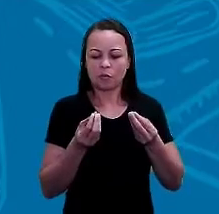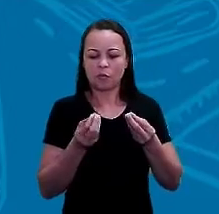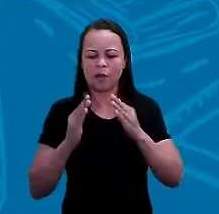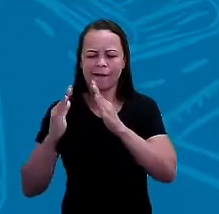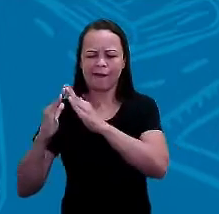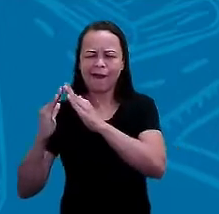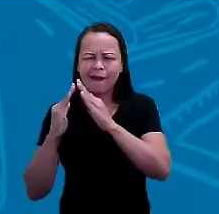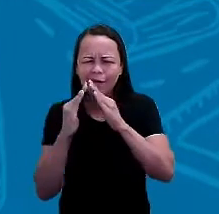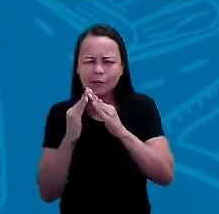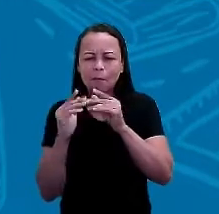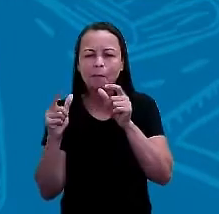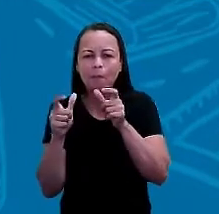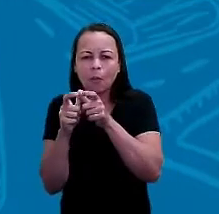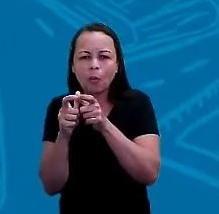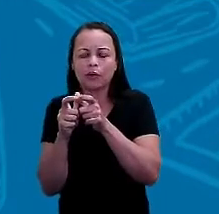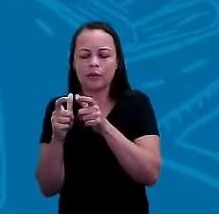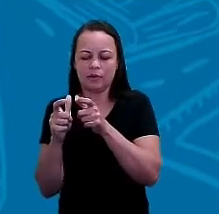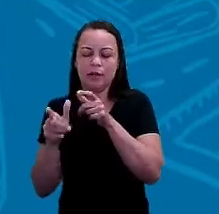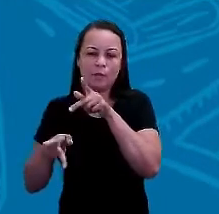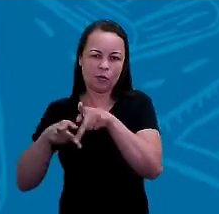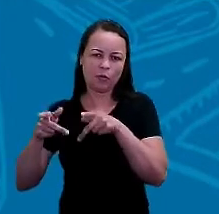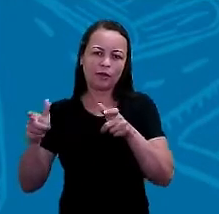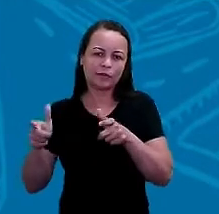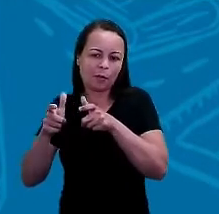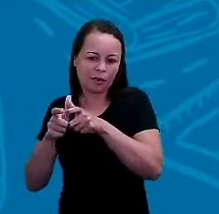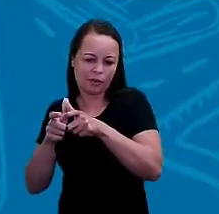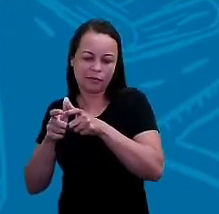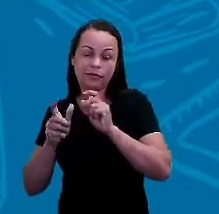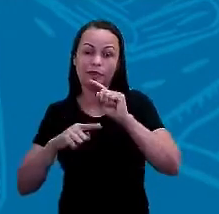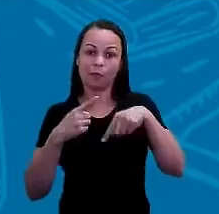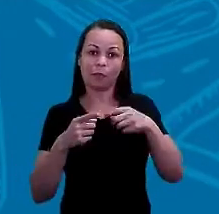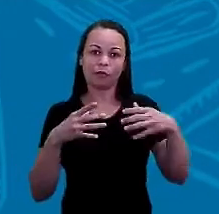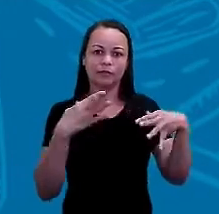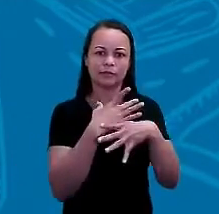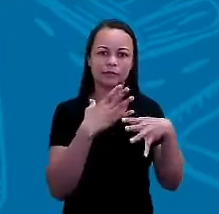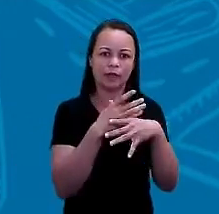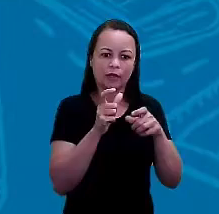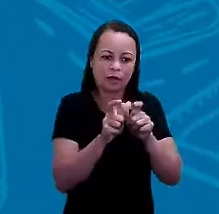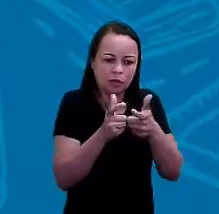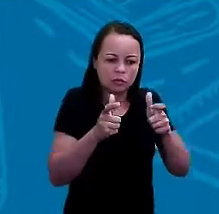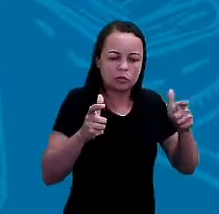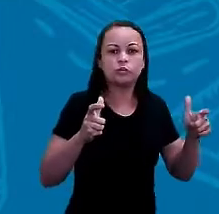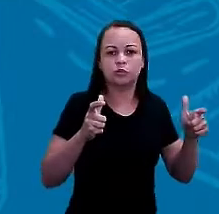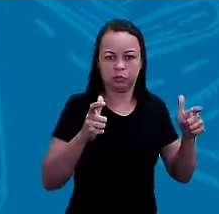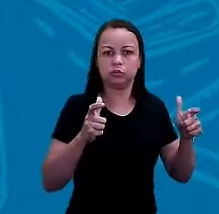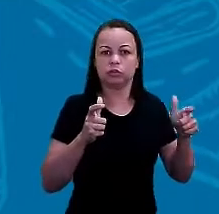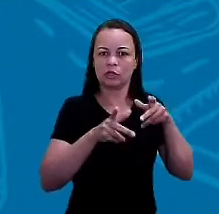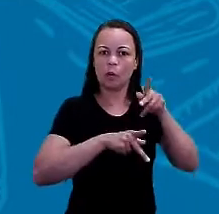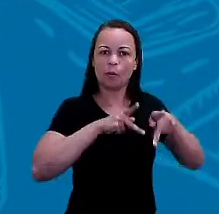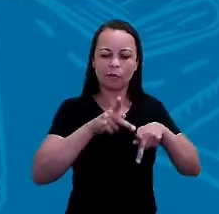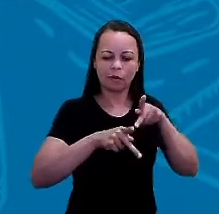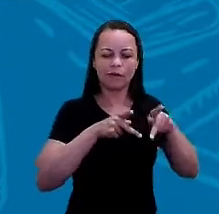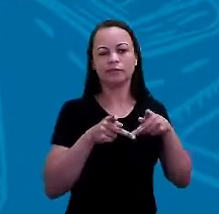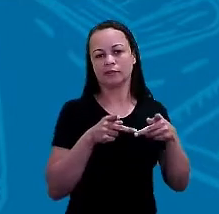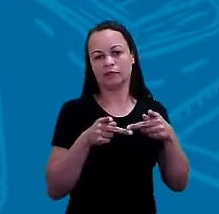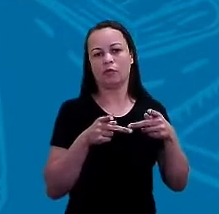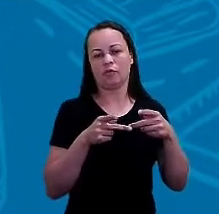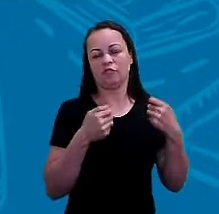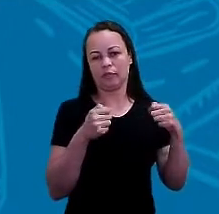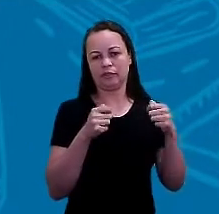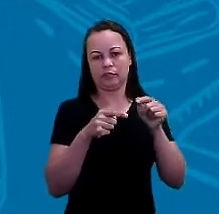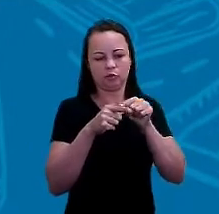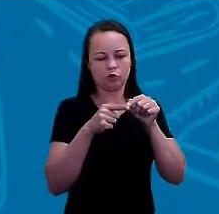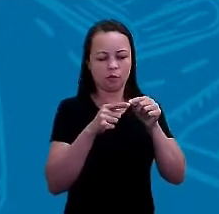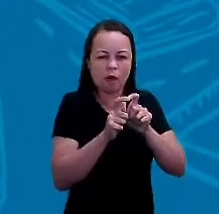casas, também a população era menor. Tudo que a população aumentou, tivemos que expandir nosso centro, tivemos que expandir os